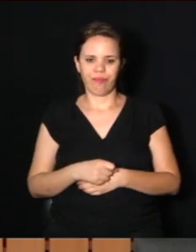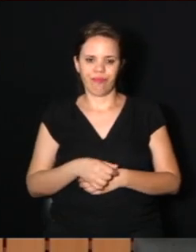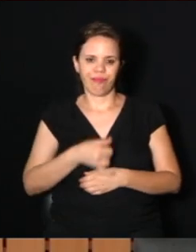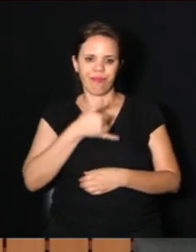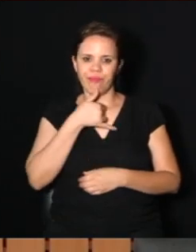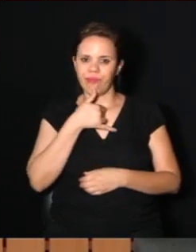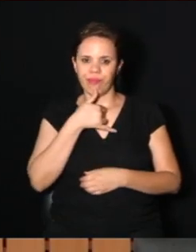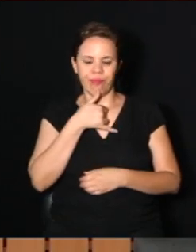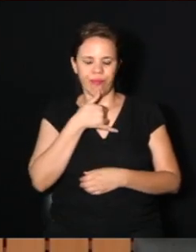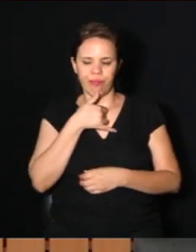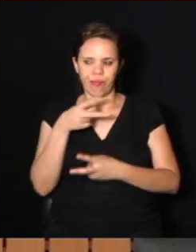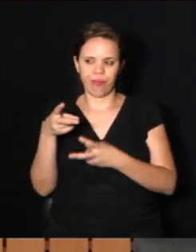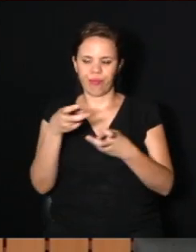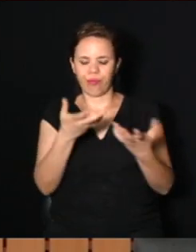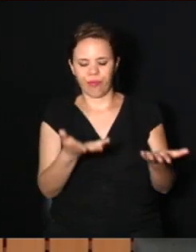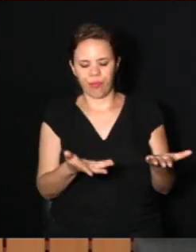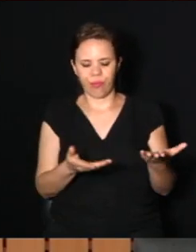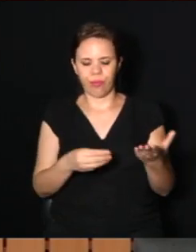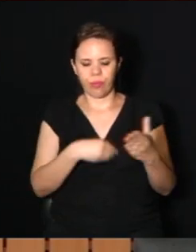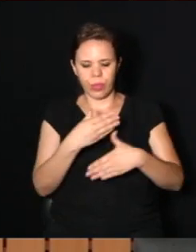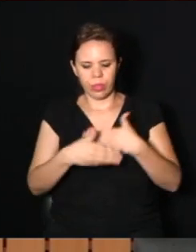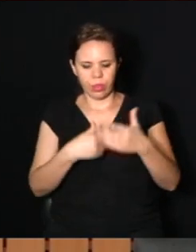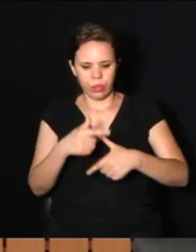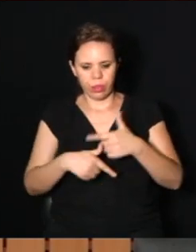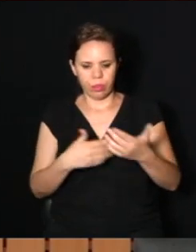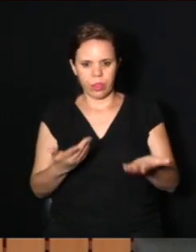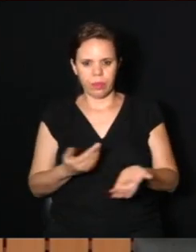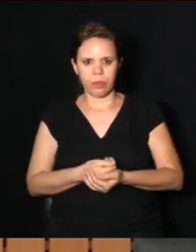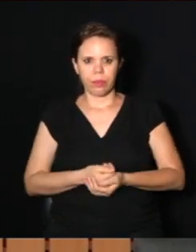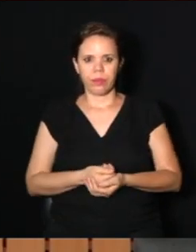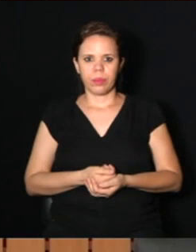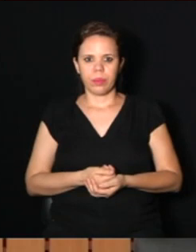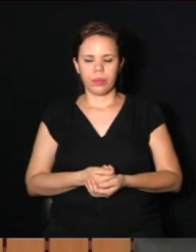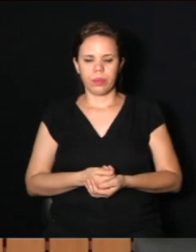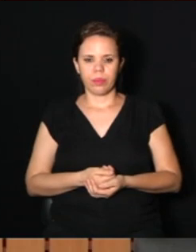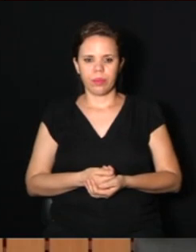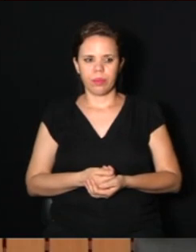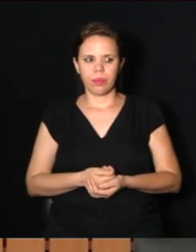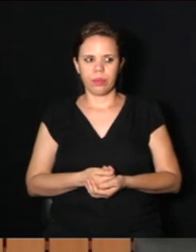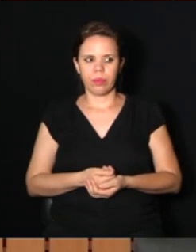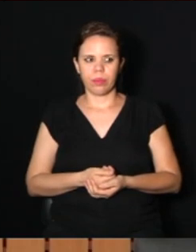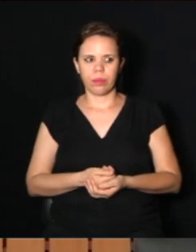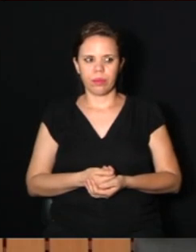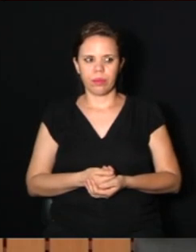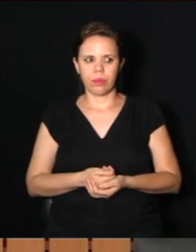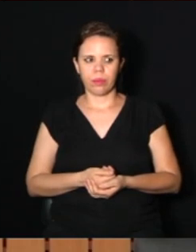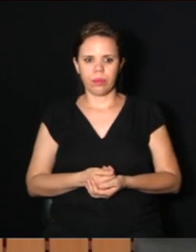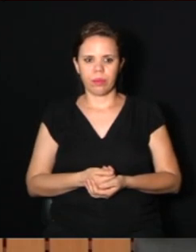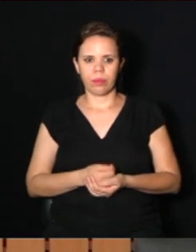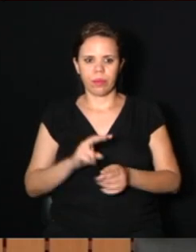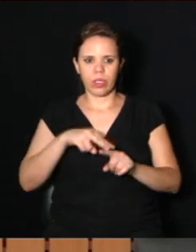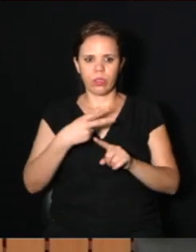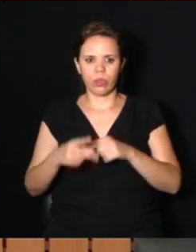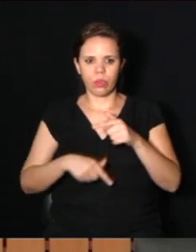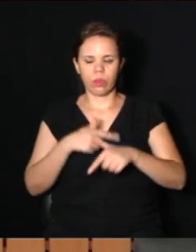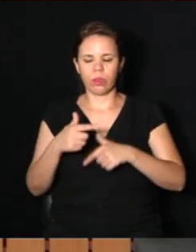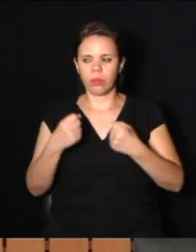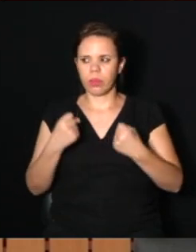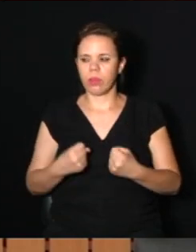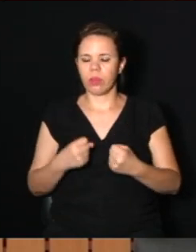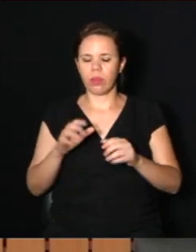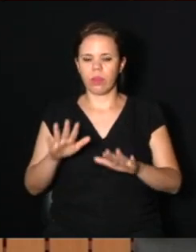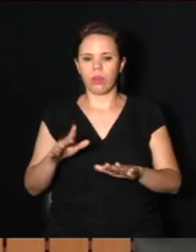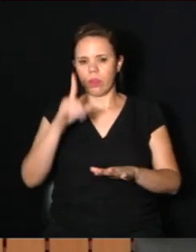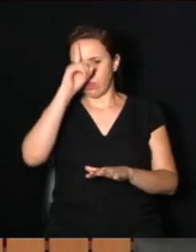penosamente observada dentro desse processo de trabalho, né? Então, uma questão é o desgaste e a sobrecarga de trabalho, já que a gente está falando do hospital